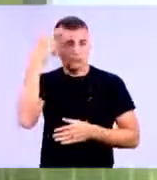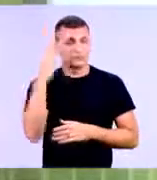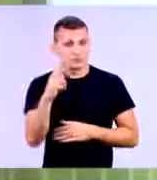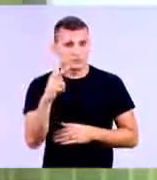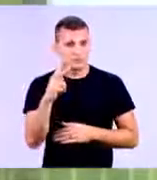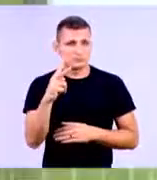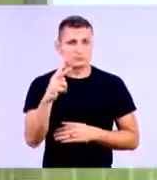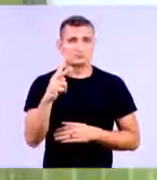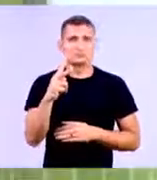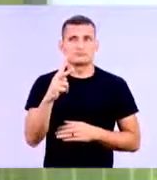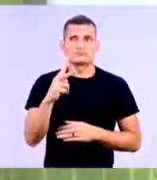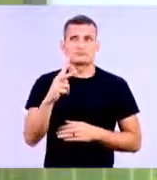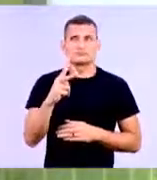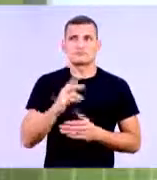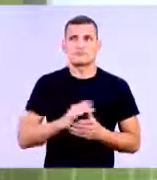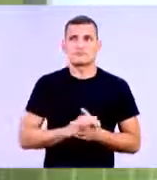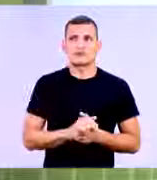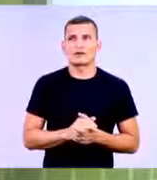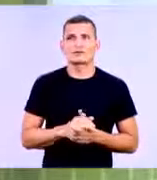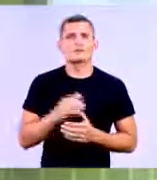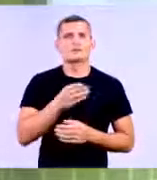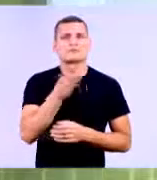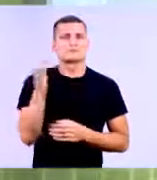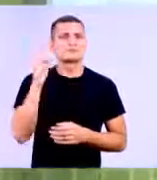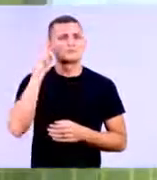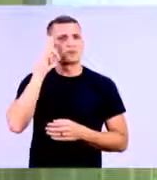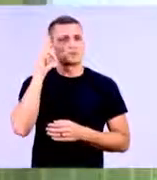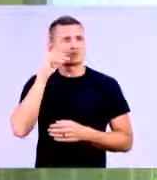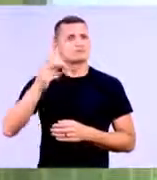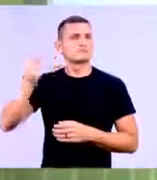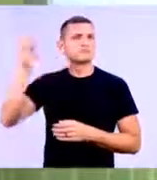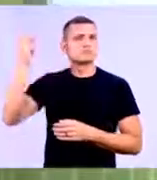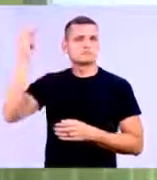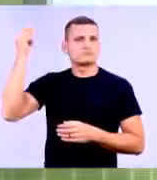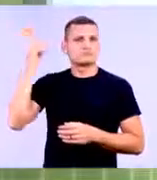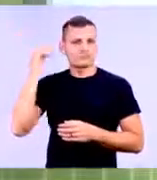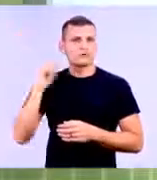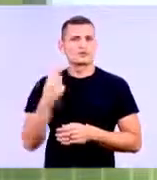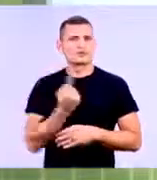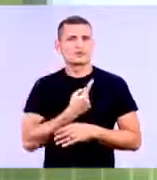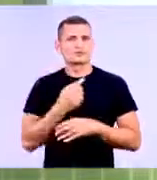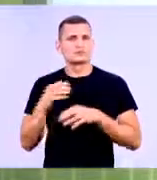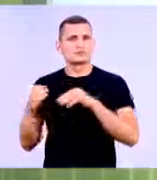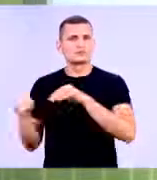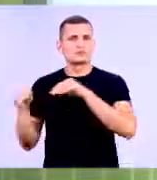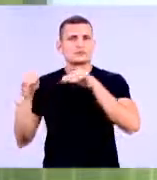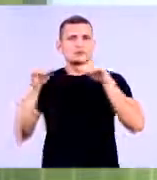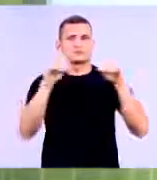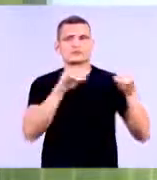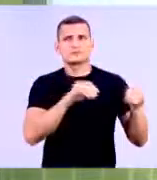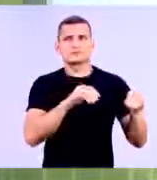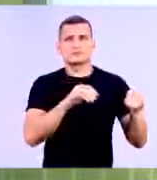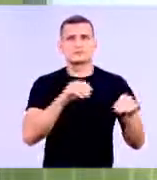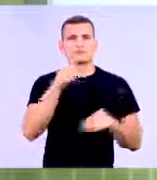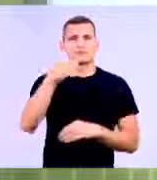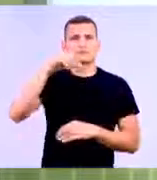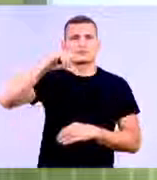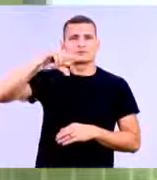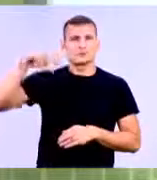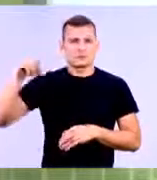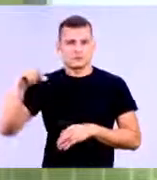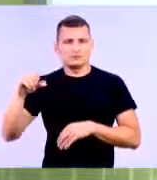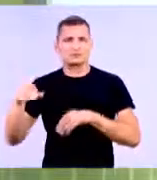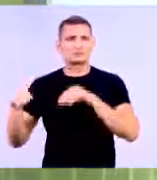Né? Não sei se vocês estão lembrados, há muito tempo atrás, quando nós mudamos, né, de 1999